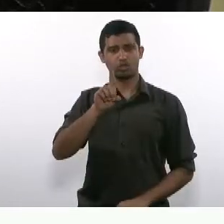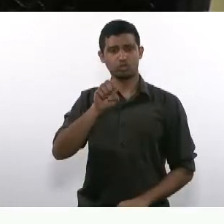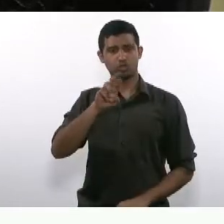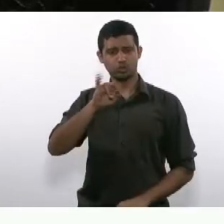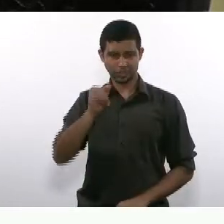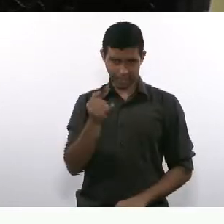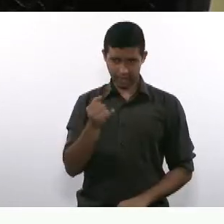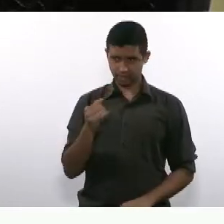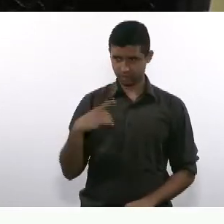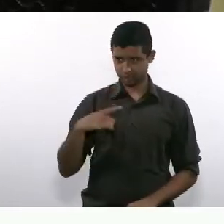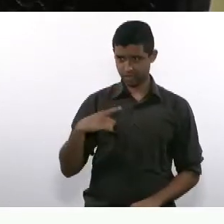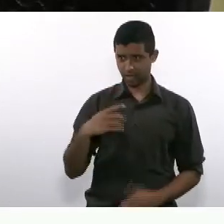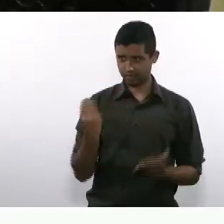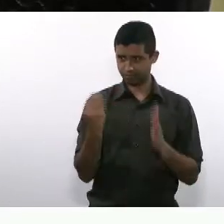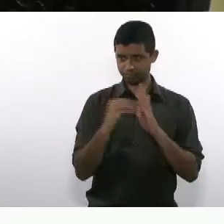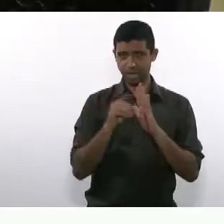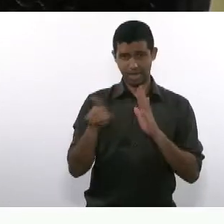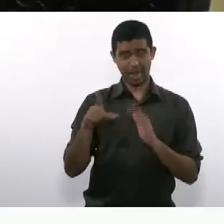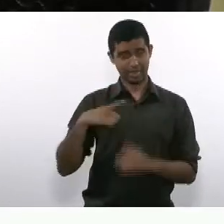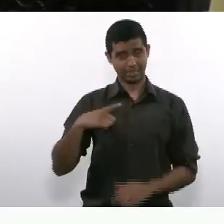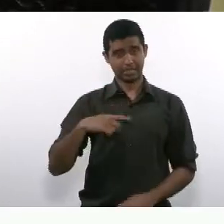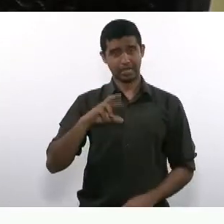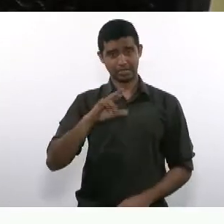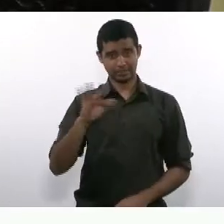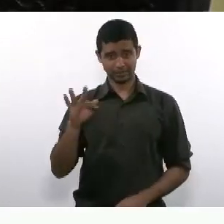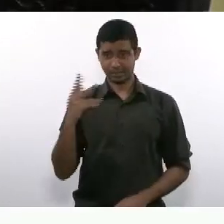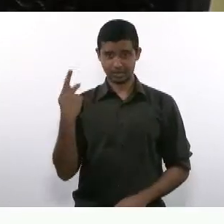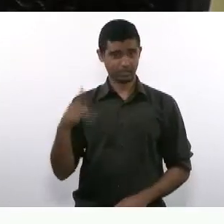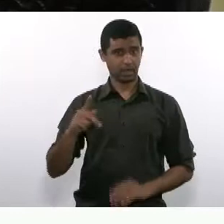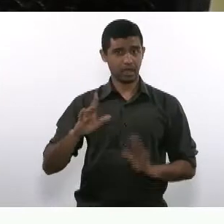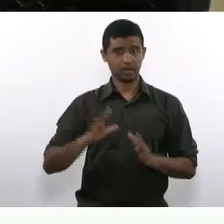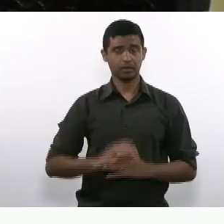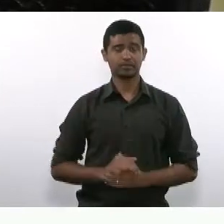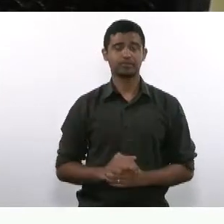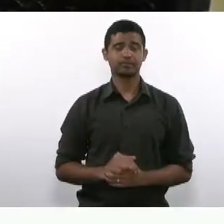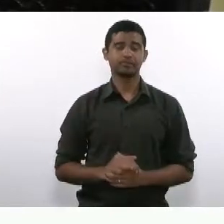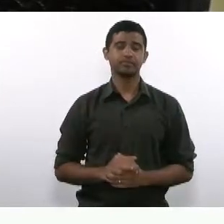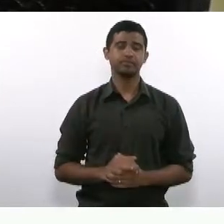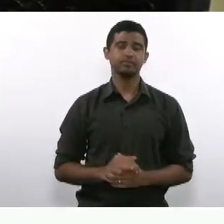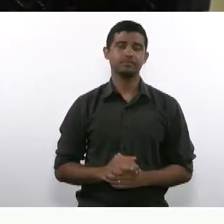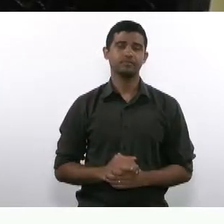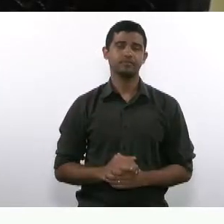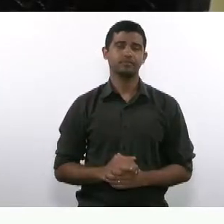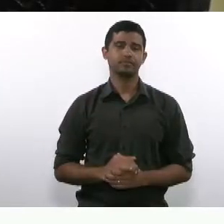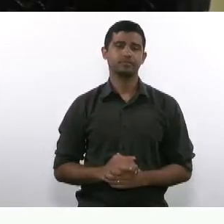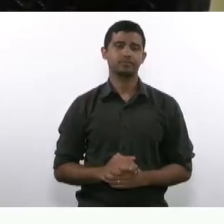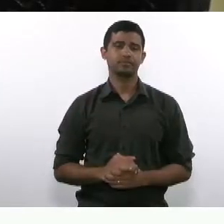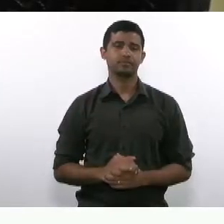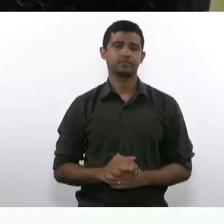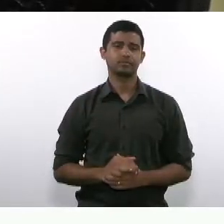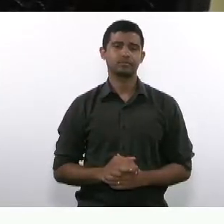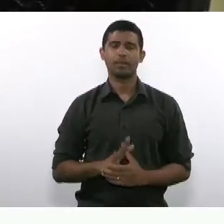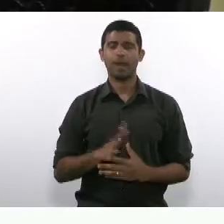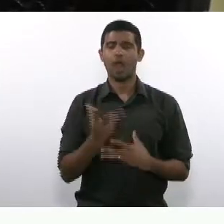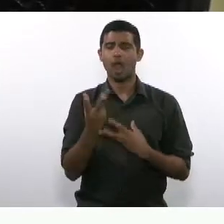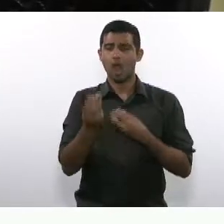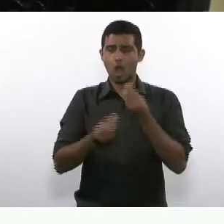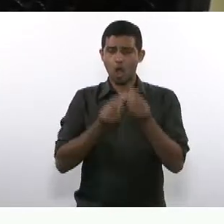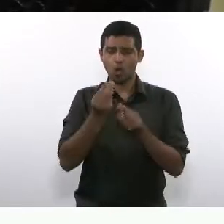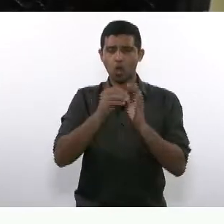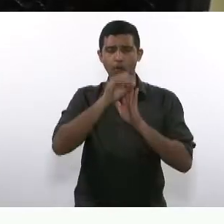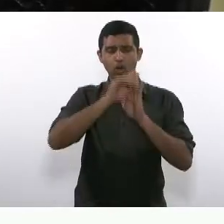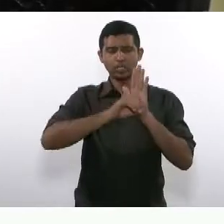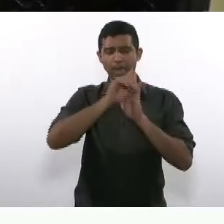A Suderj tem receita própria também. Em que campo aqui entra o orçamento relativo à